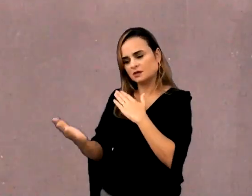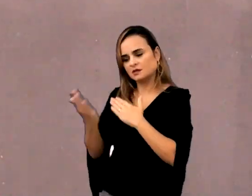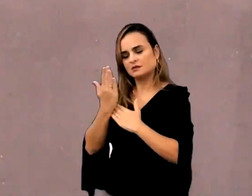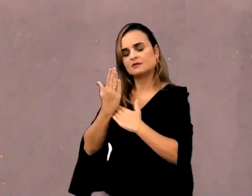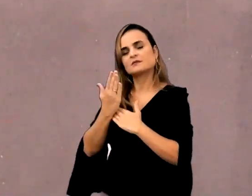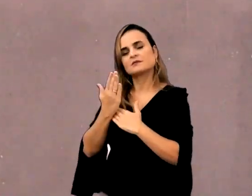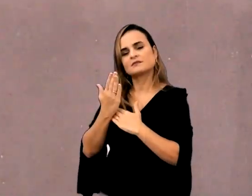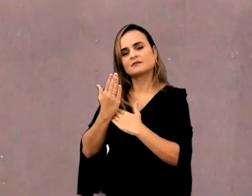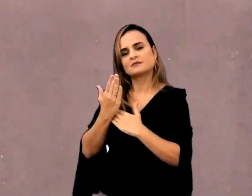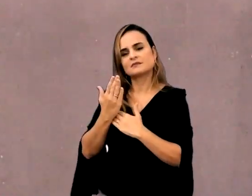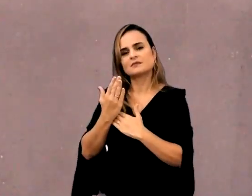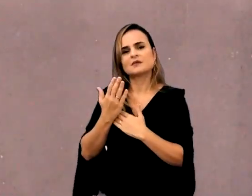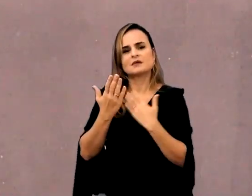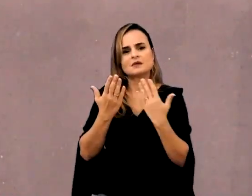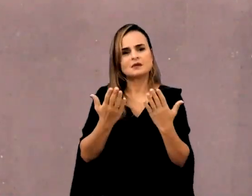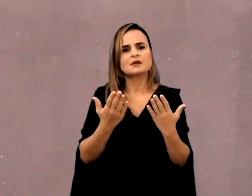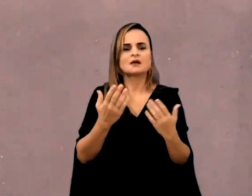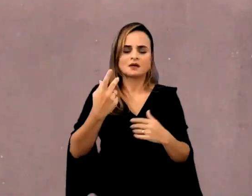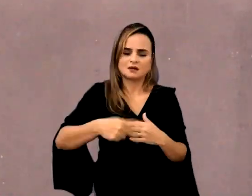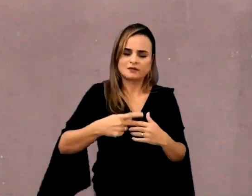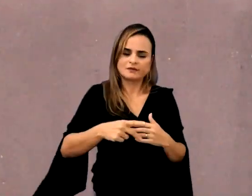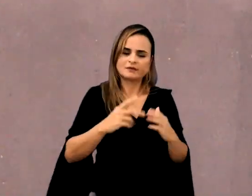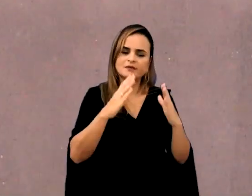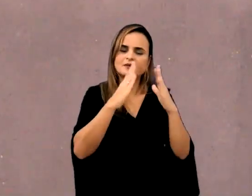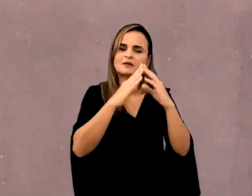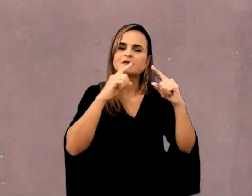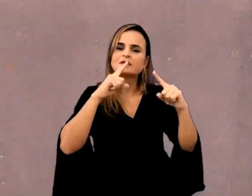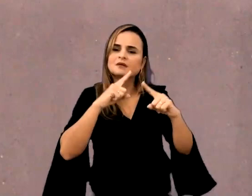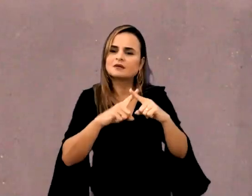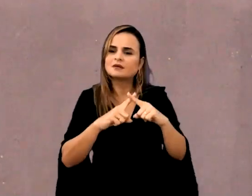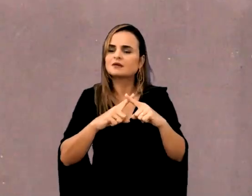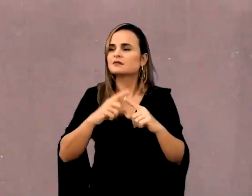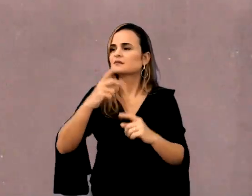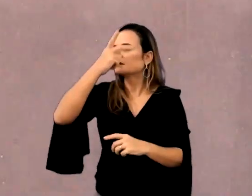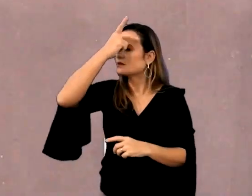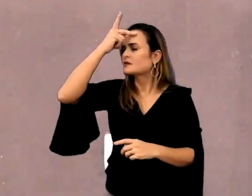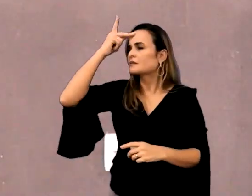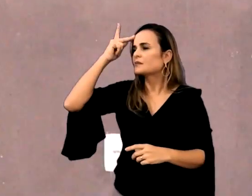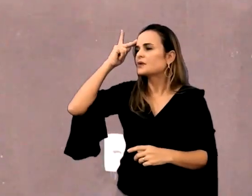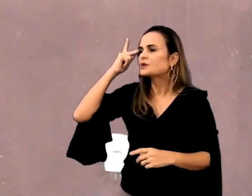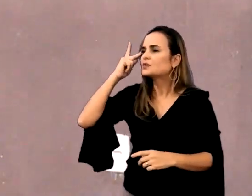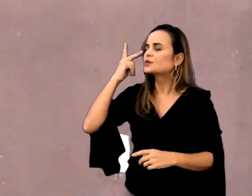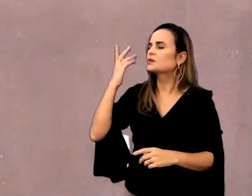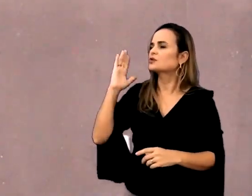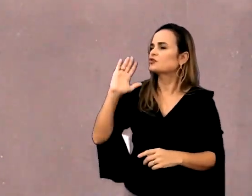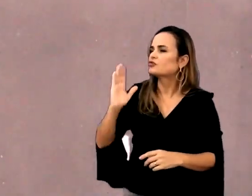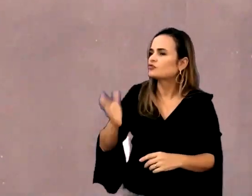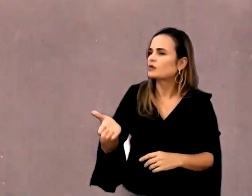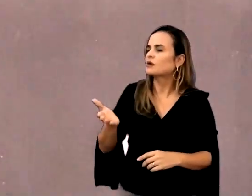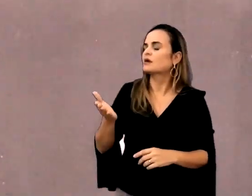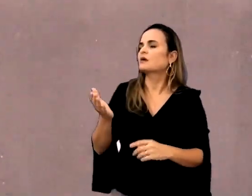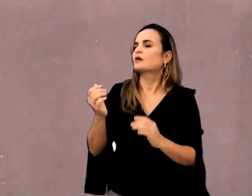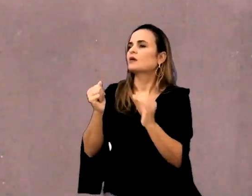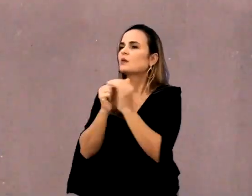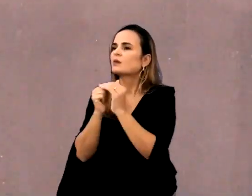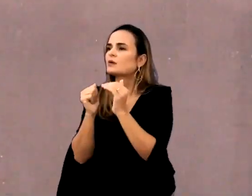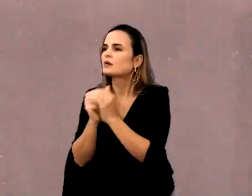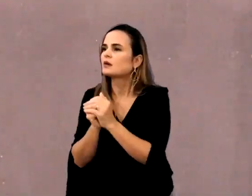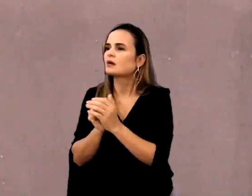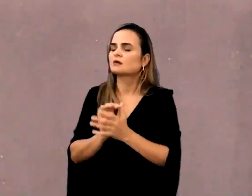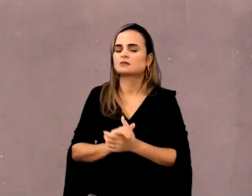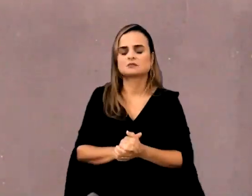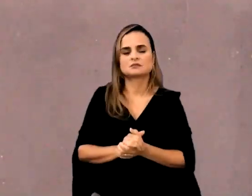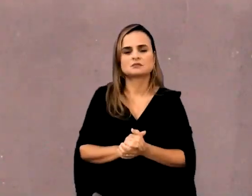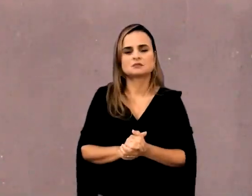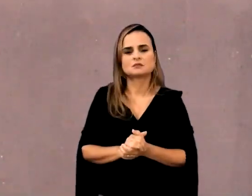gente vê no grupo da nossa igreja, pessoas que têm clamado por situações, e a gente tem